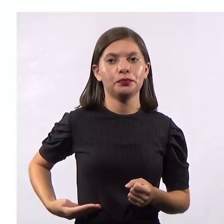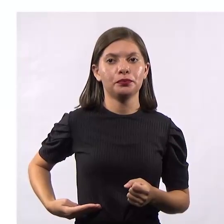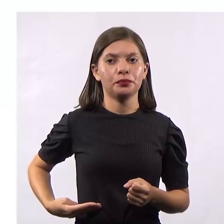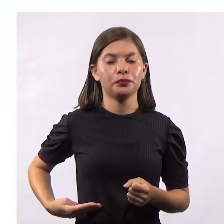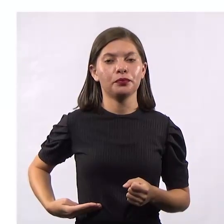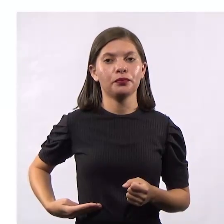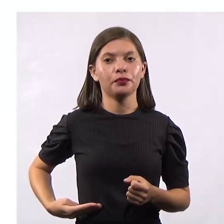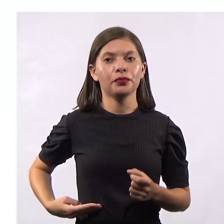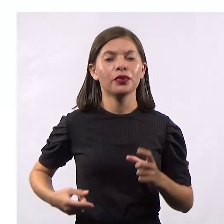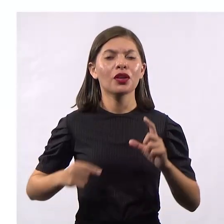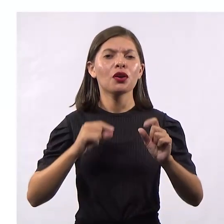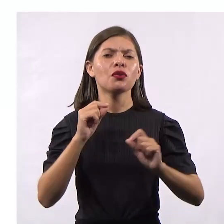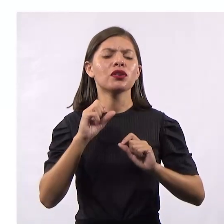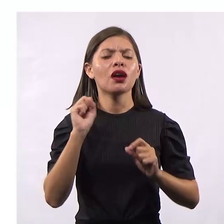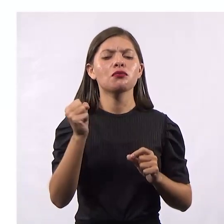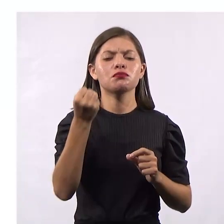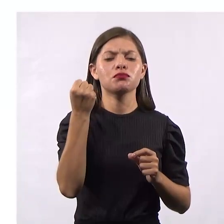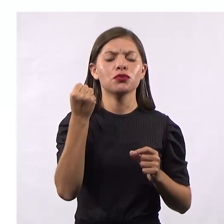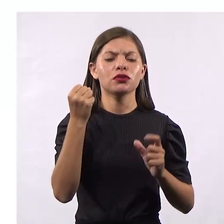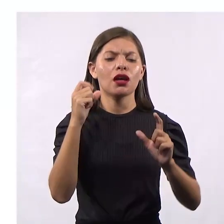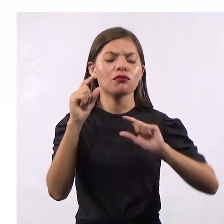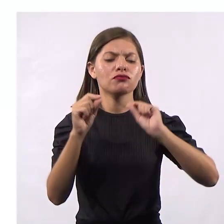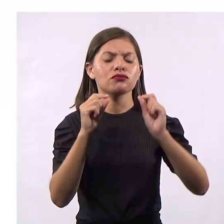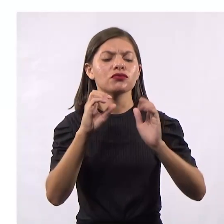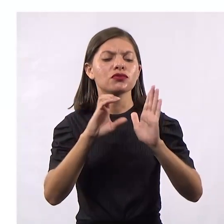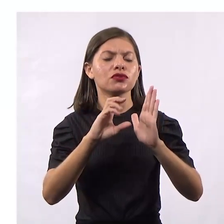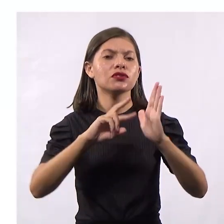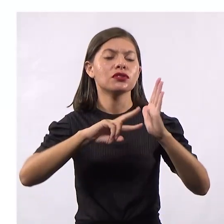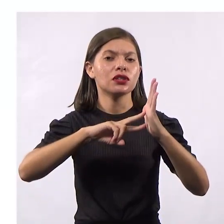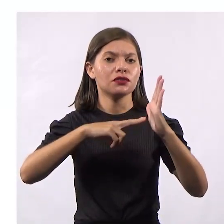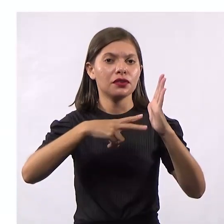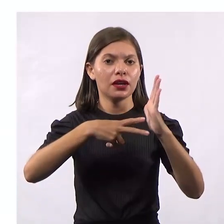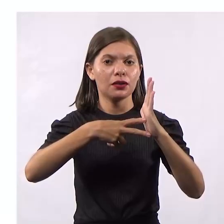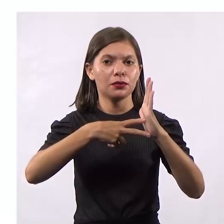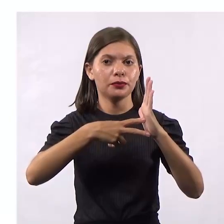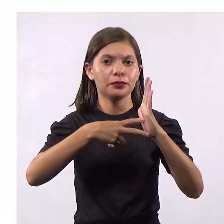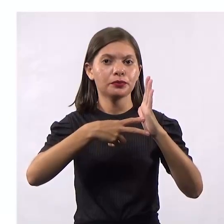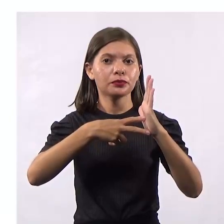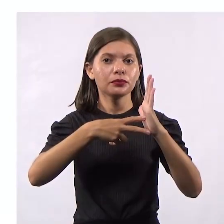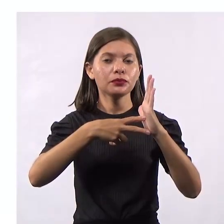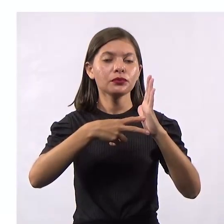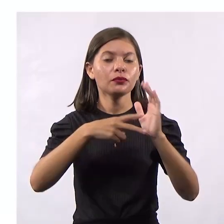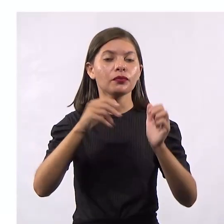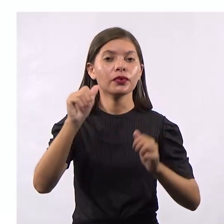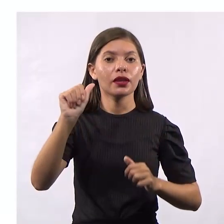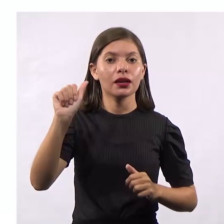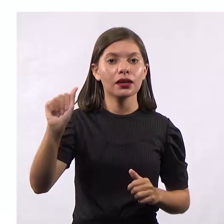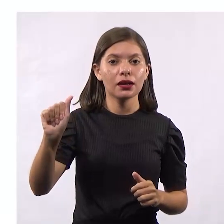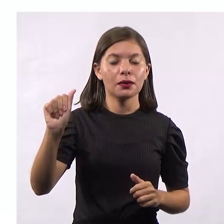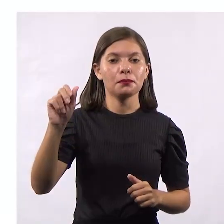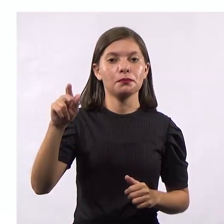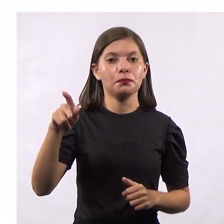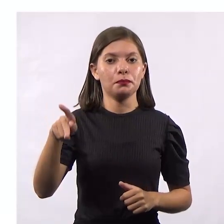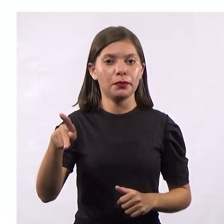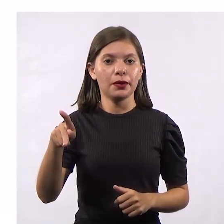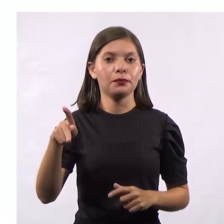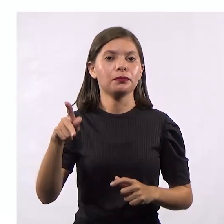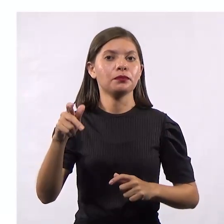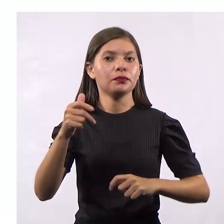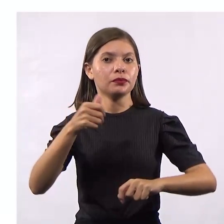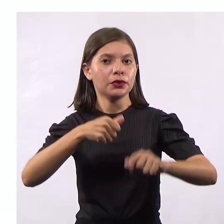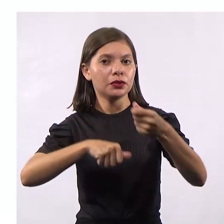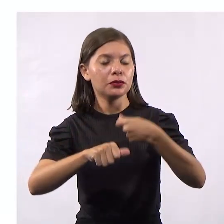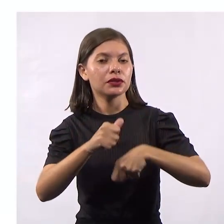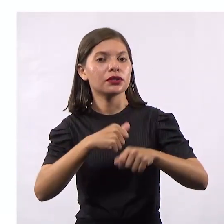poder concedente. O que é o poder concedente, gente? É a própria AP, é a própria administração